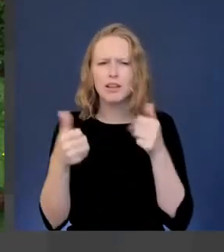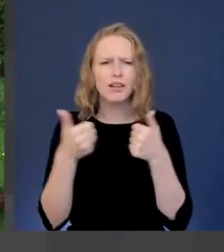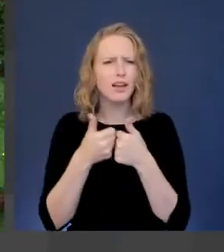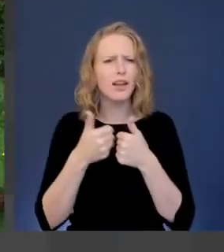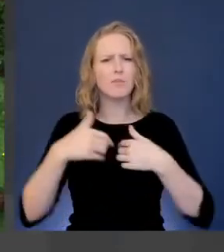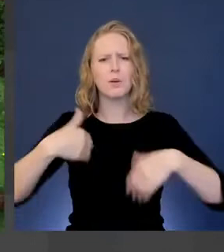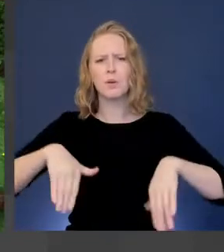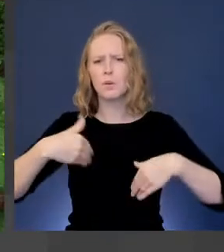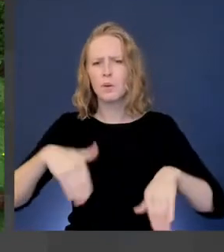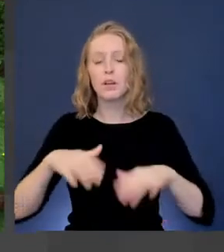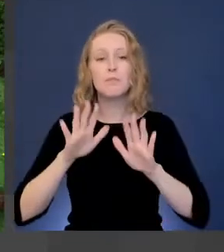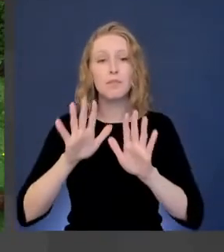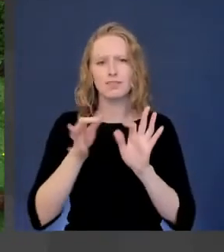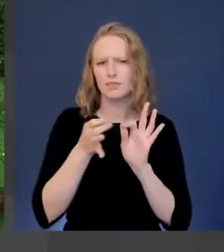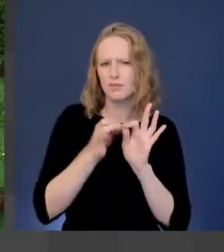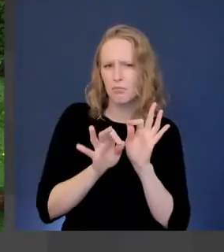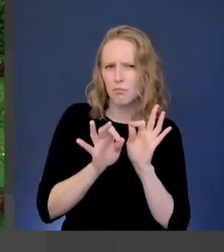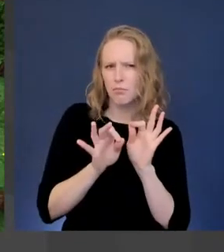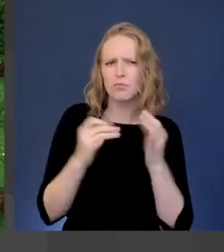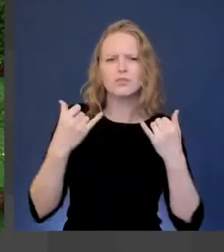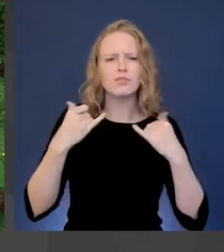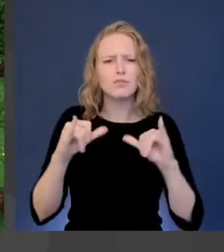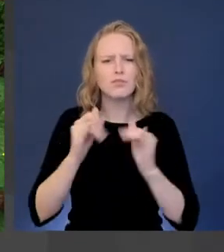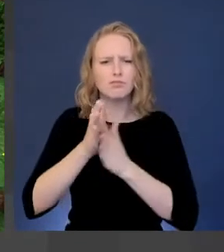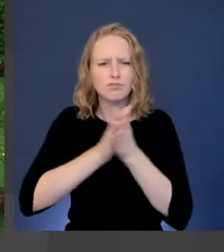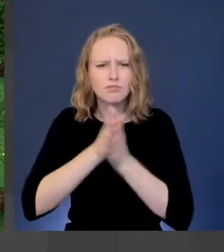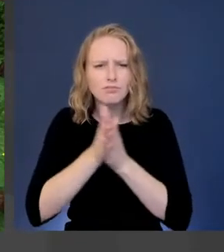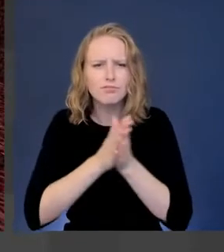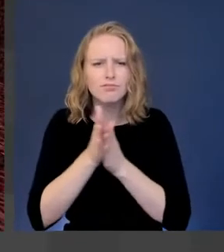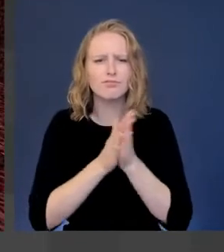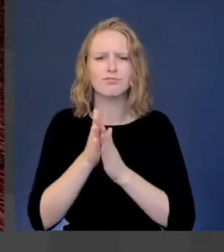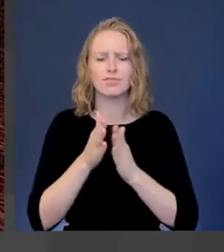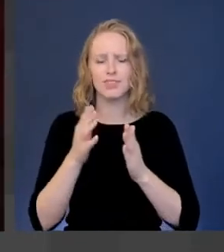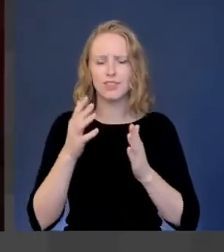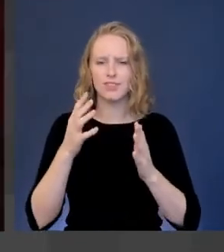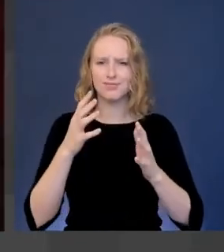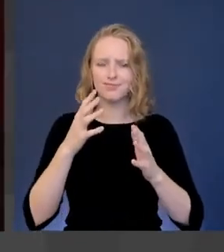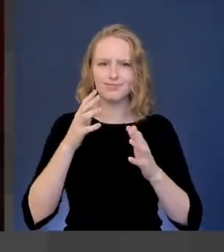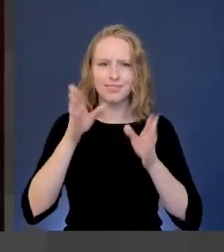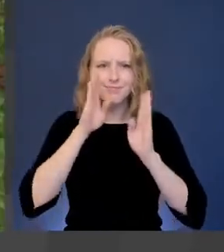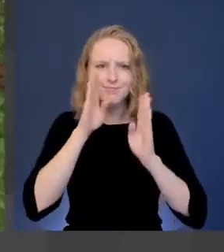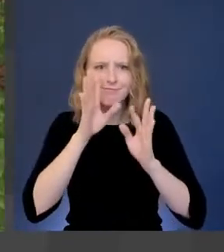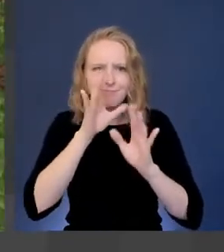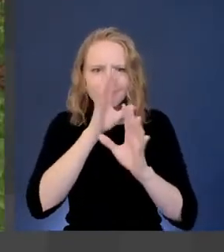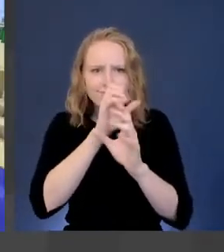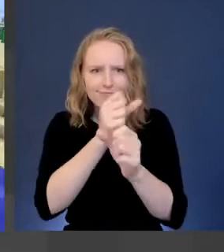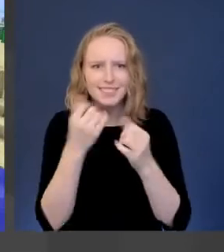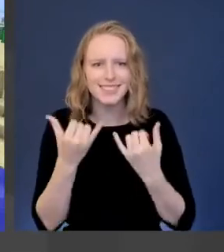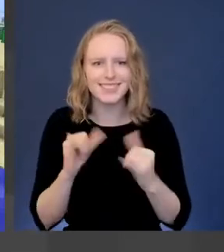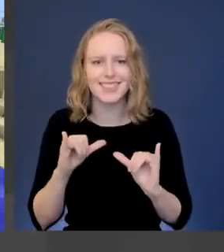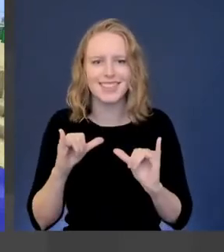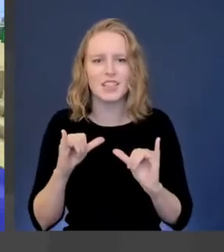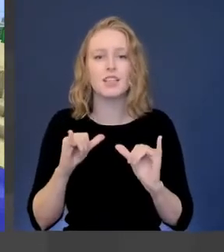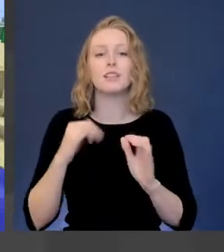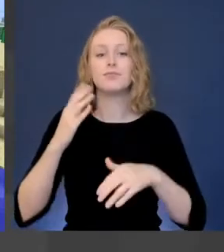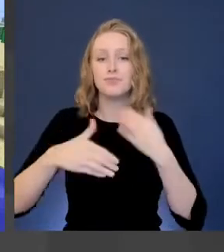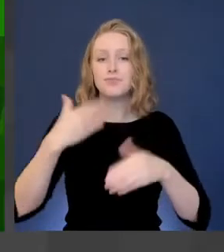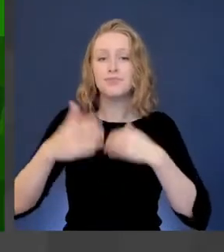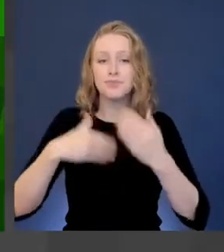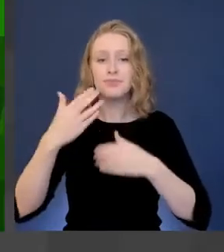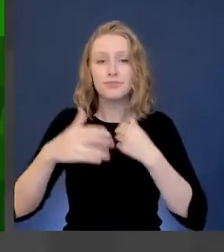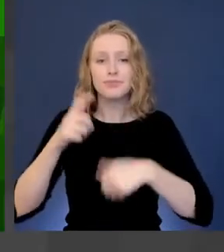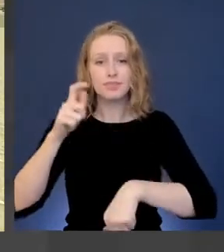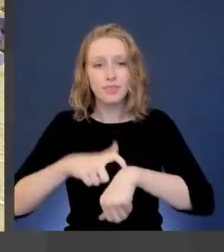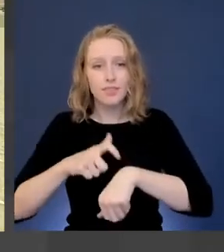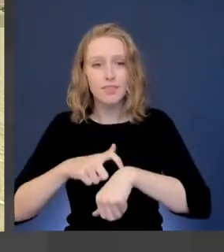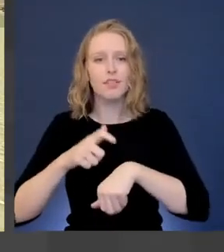com essa simplicidade dele, ele ainda tinha algo que conseguia te prender a ele de uma forma absurda. E conforme o tempo foi passando e as coisas foram mudando,